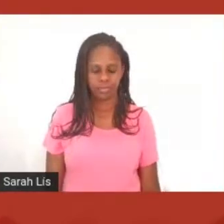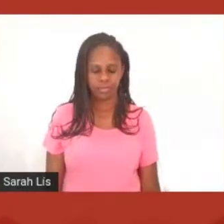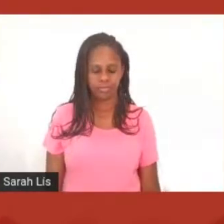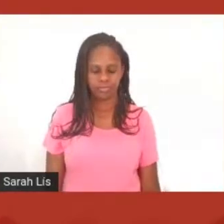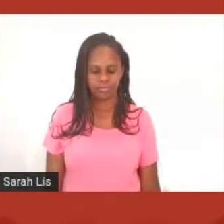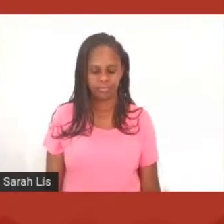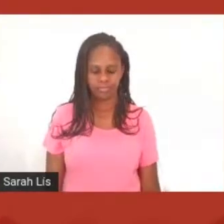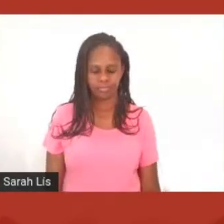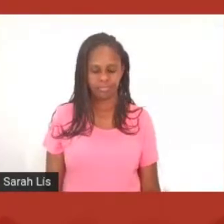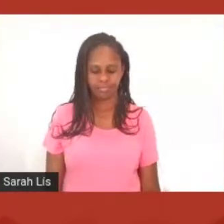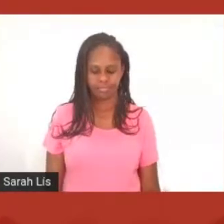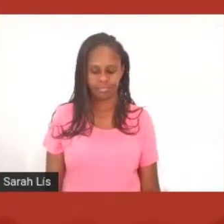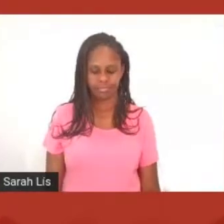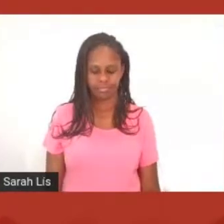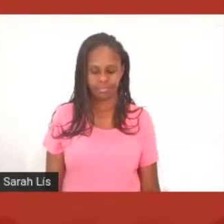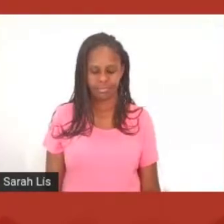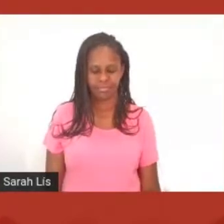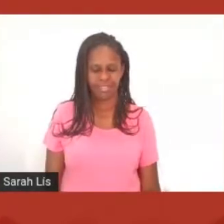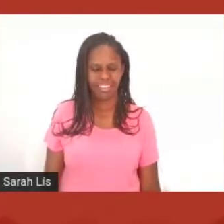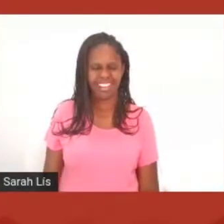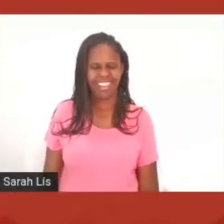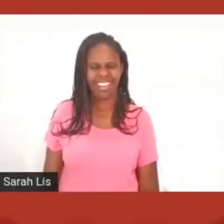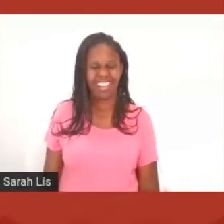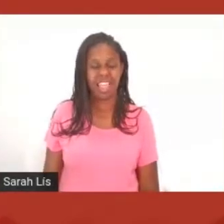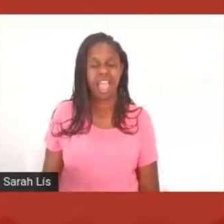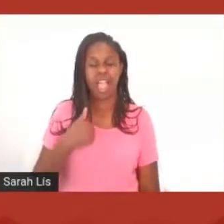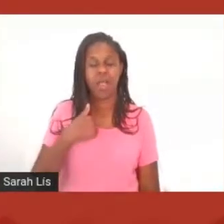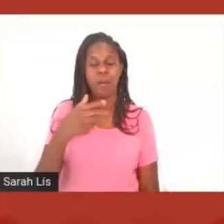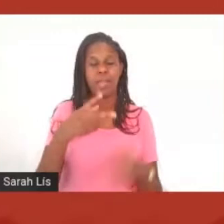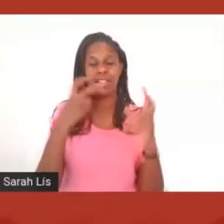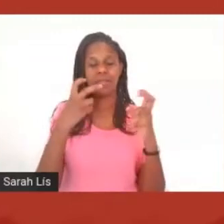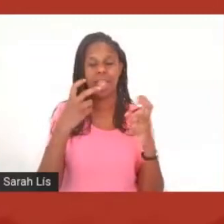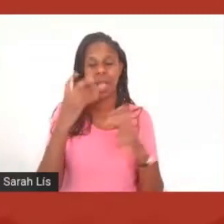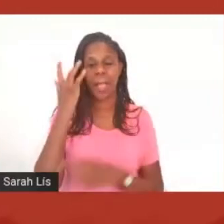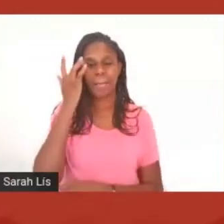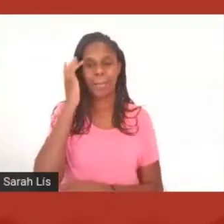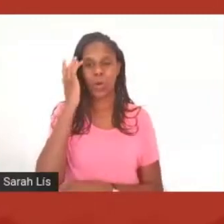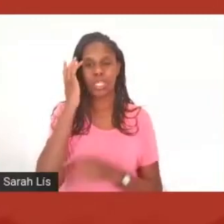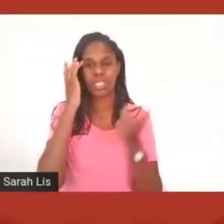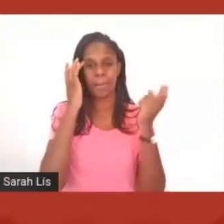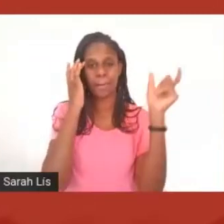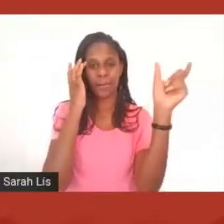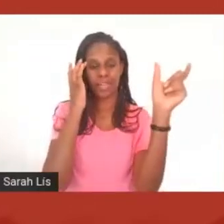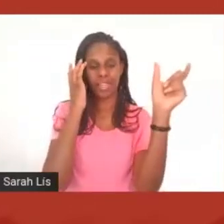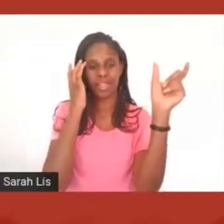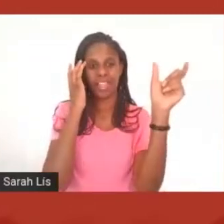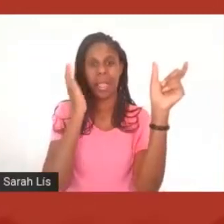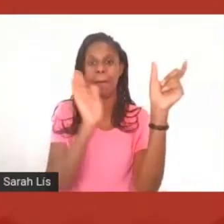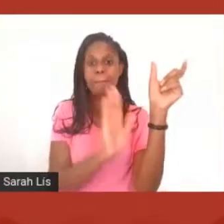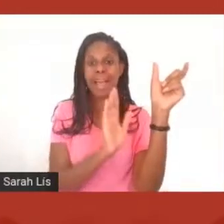Eu acabei de perceber que eu escrevi uma hipótese no lugar do problema. Eu vou tirar daqui.